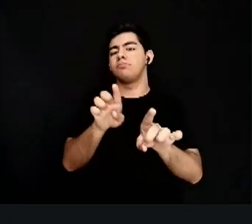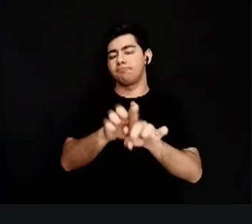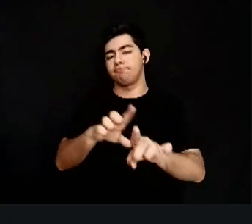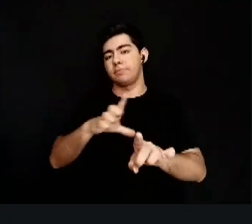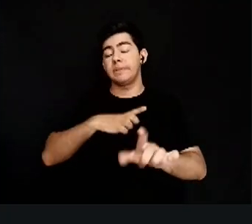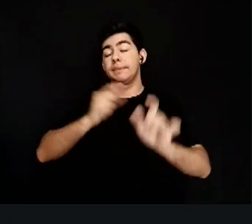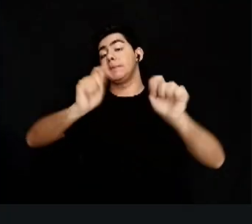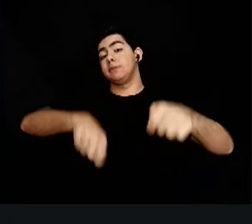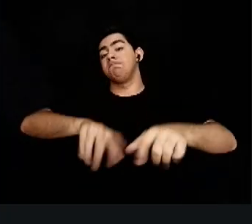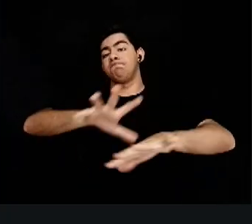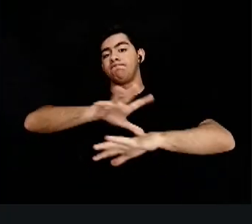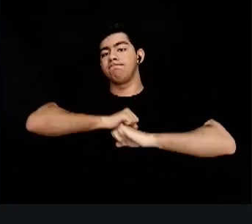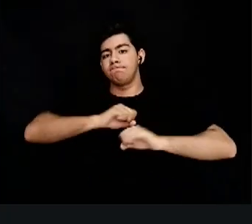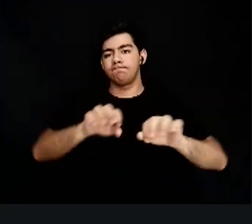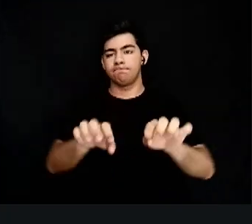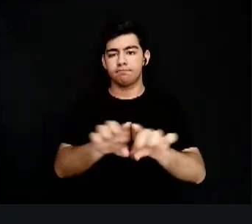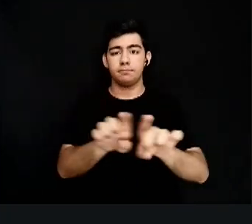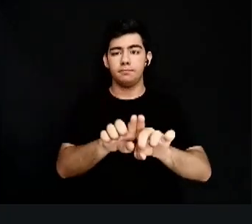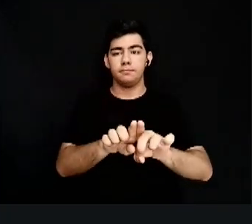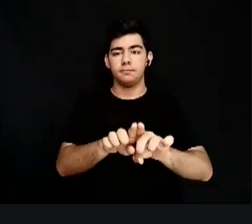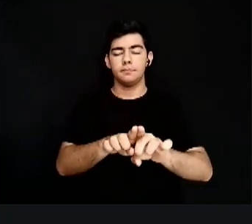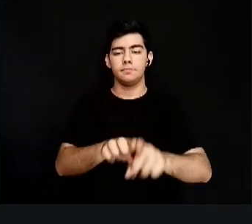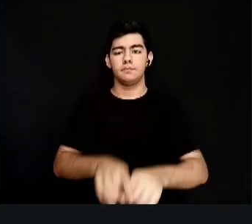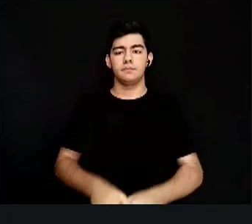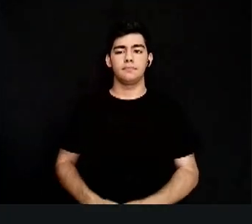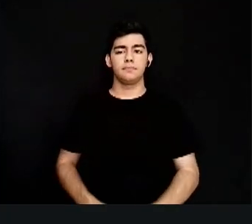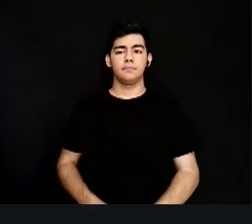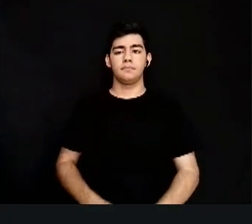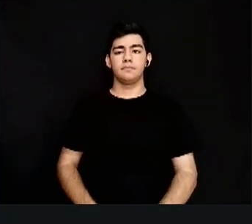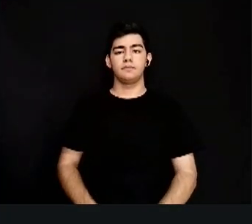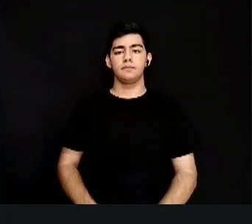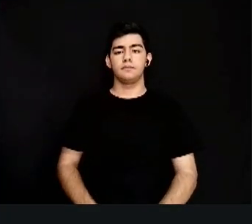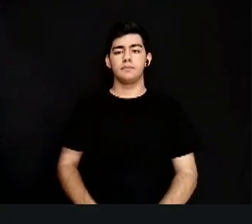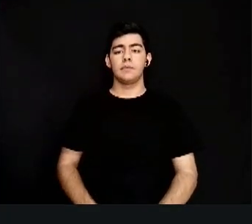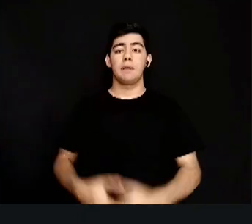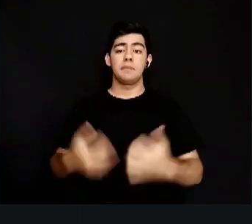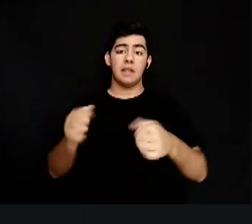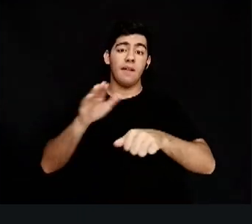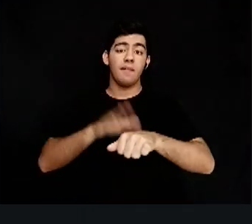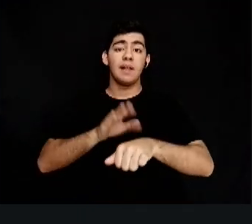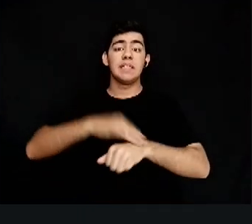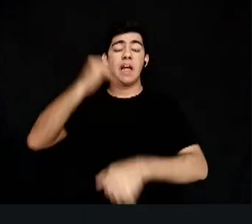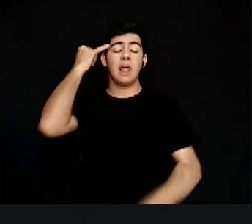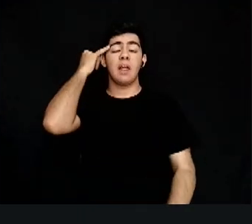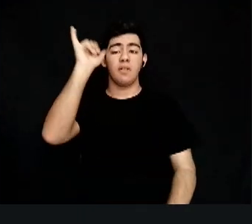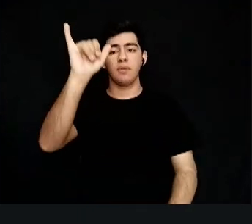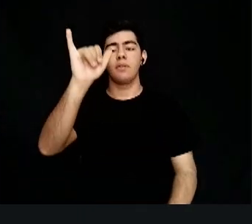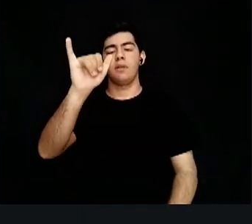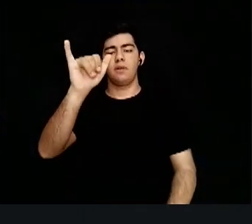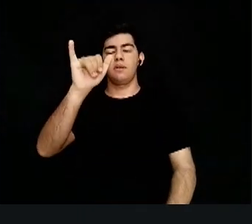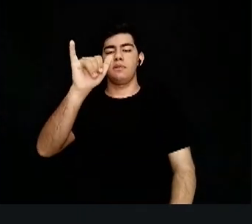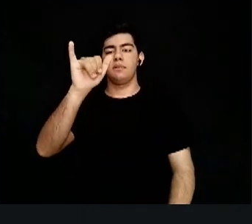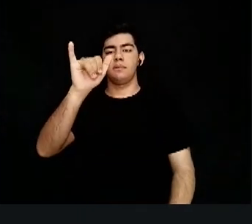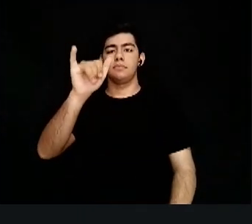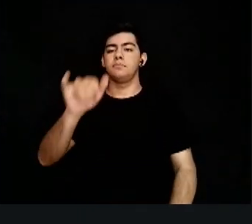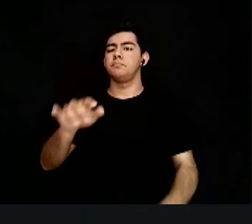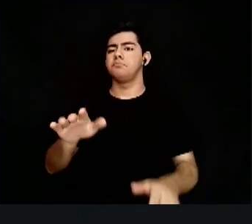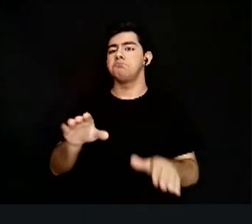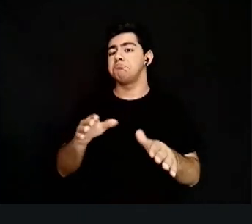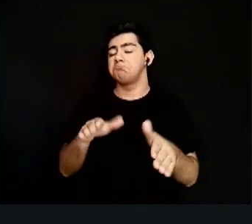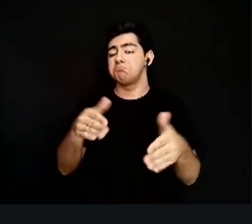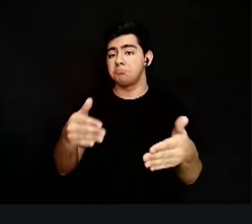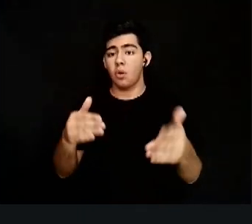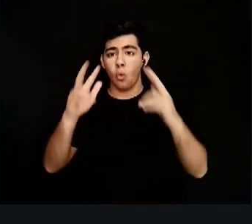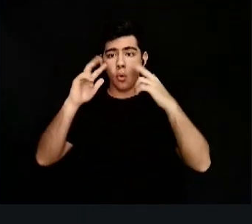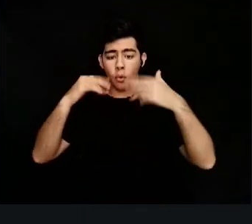maior risco de ter trombose, então também precisam fazer essa profilaxia, essa prevenção para evitar a trombose. E